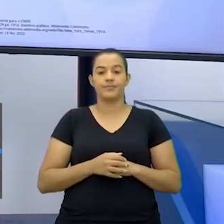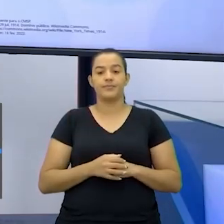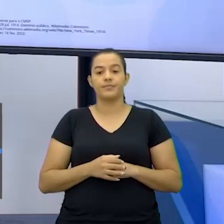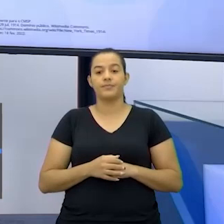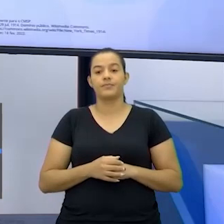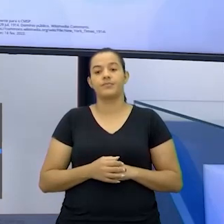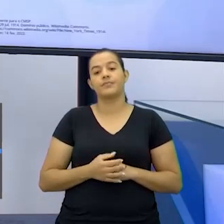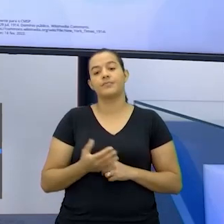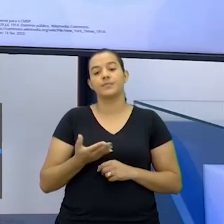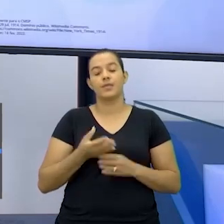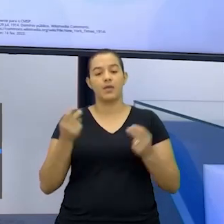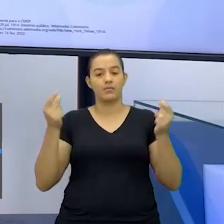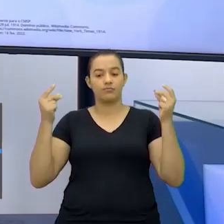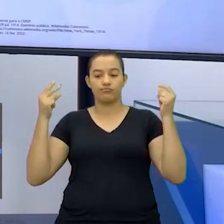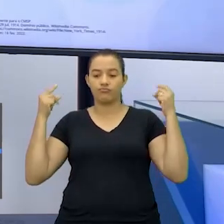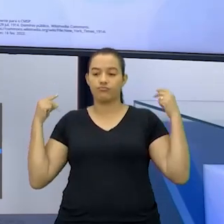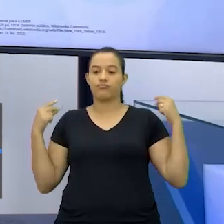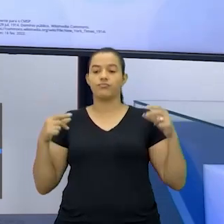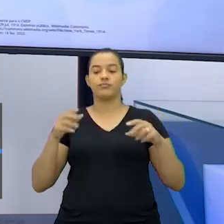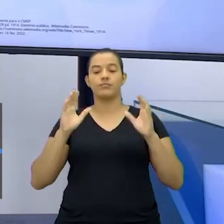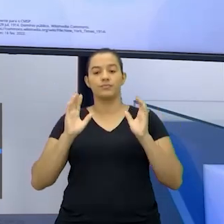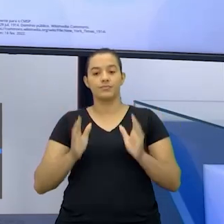está há muito tempo